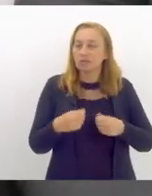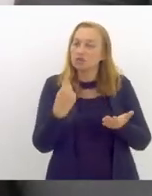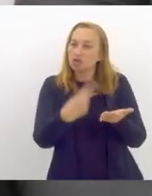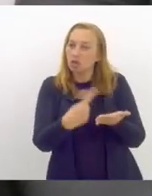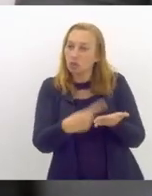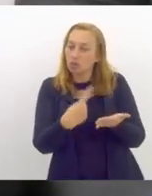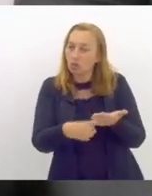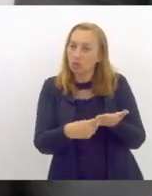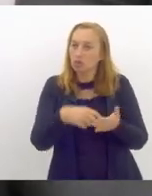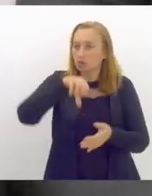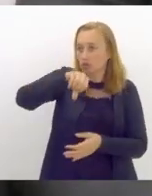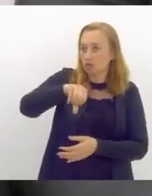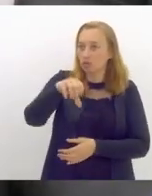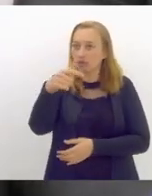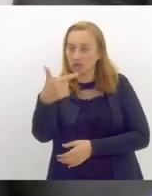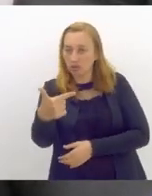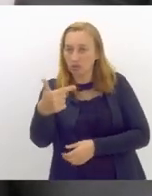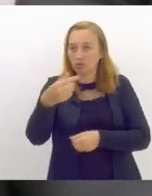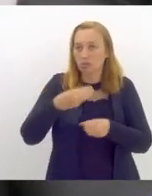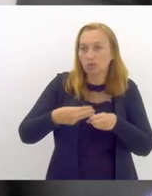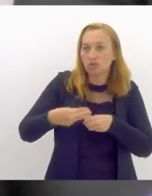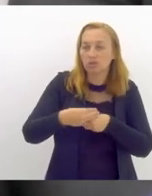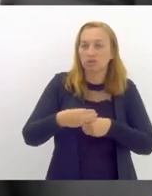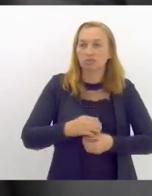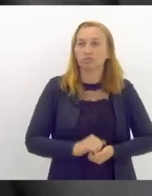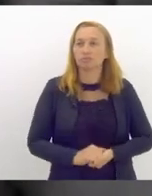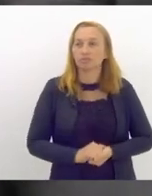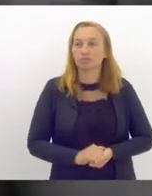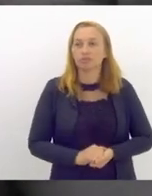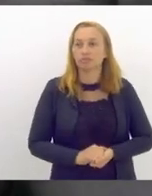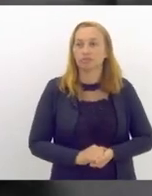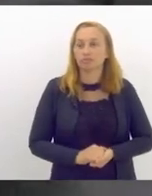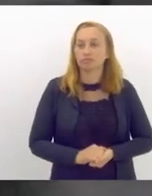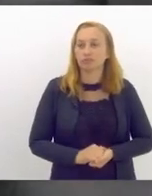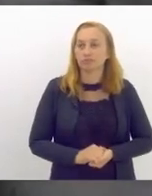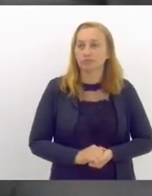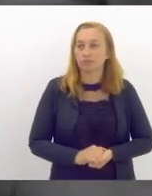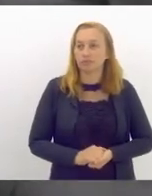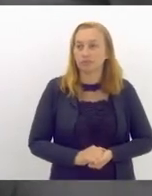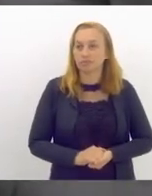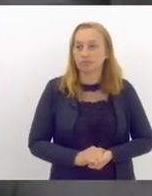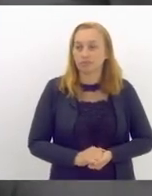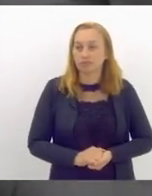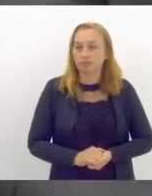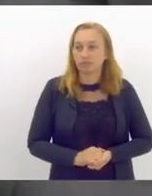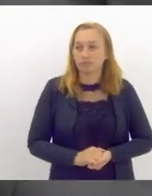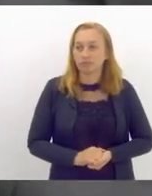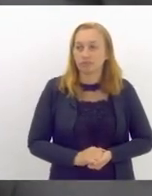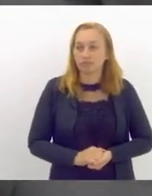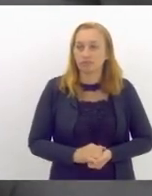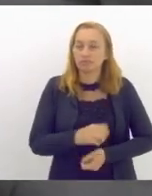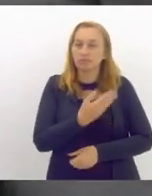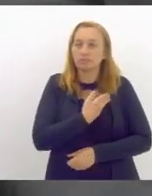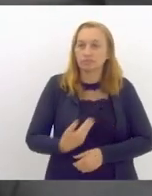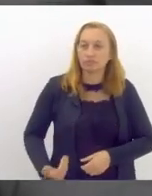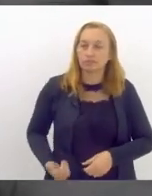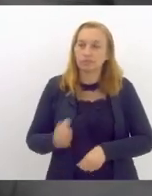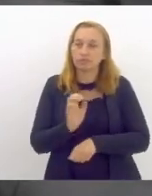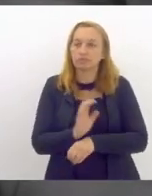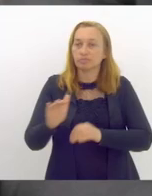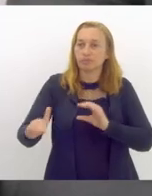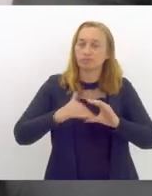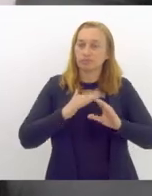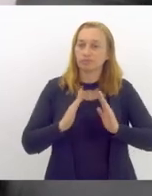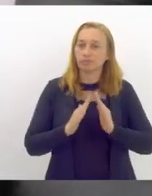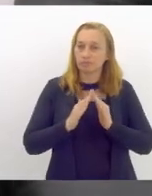um acordo dos 92 municípios E aí o o governo do estado o governador envia para